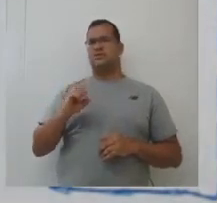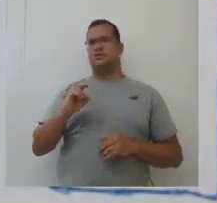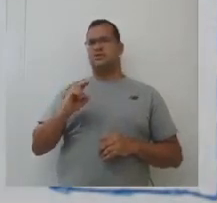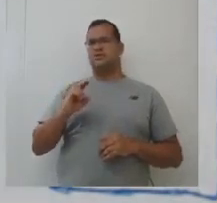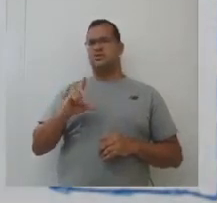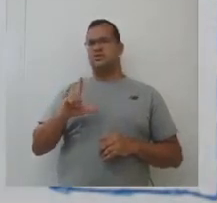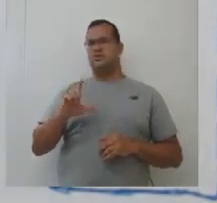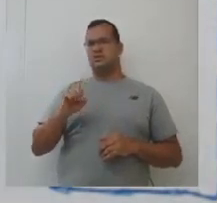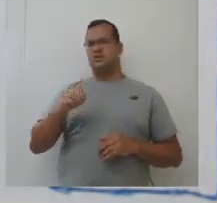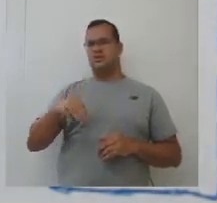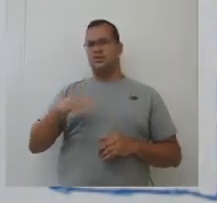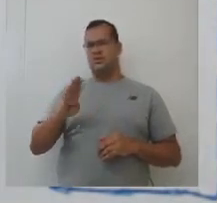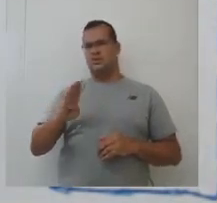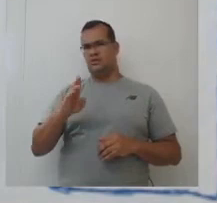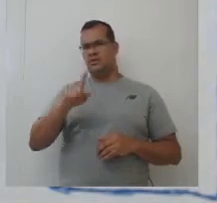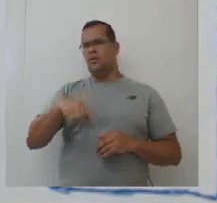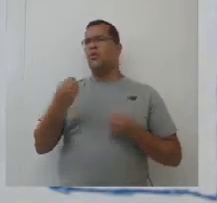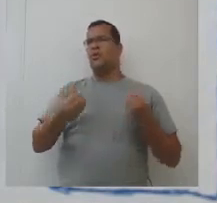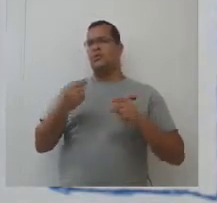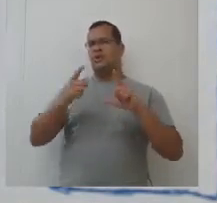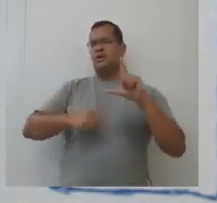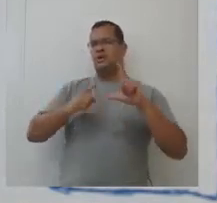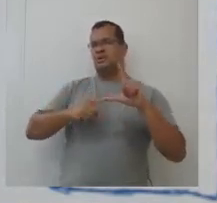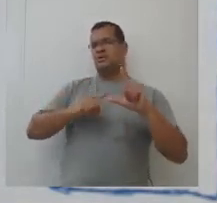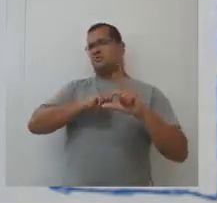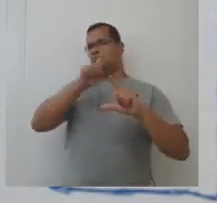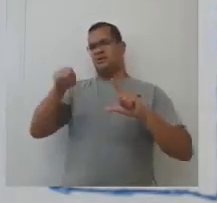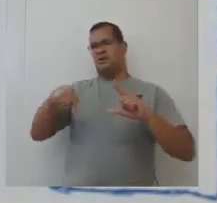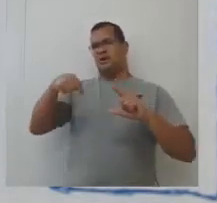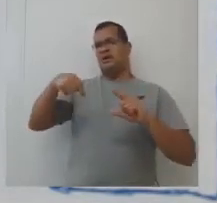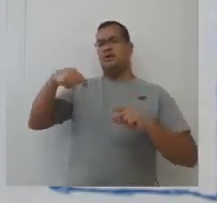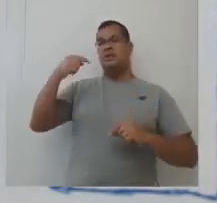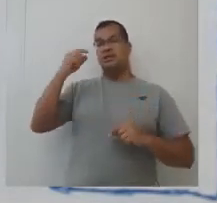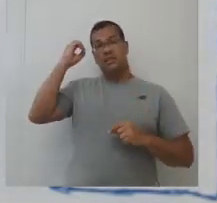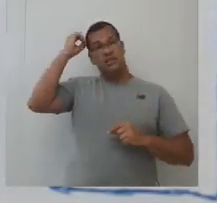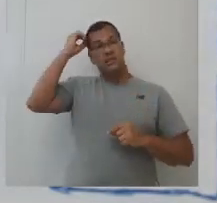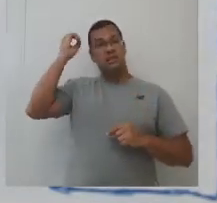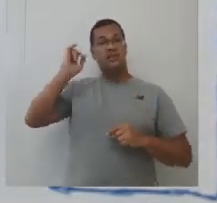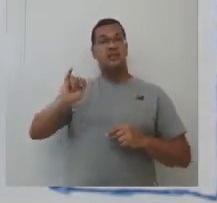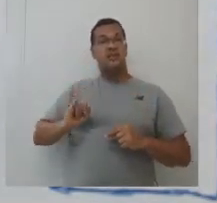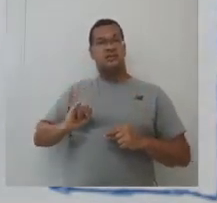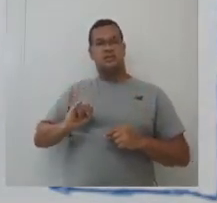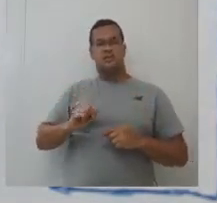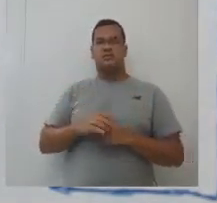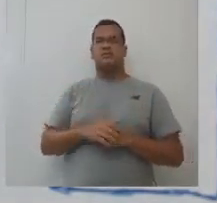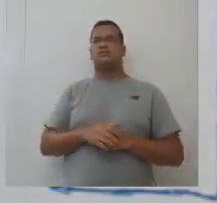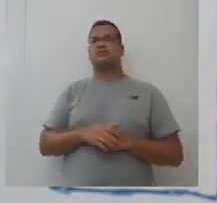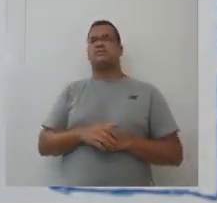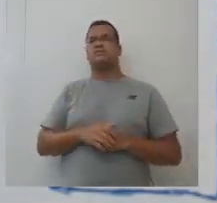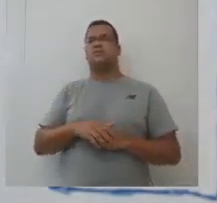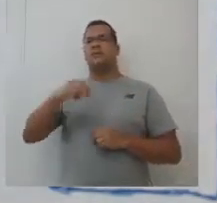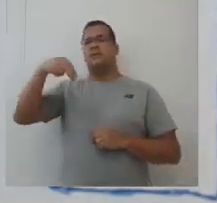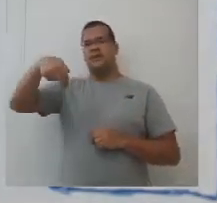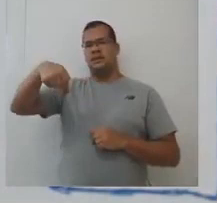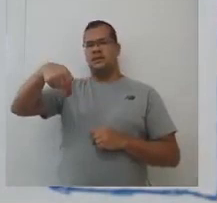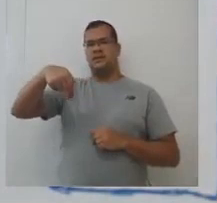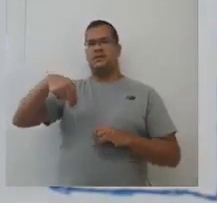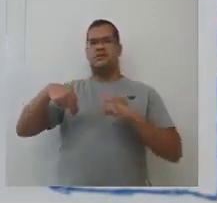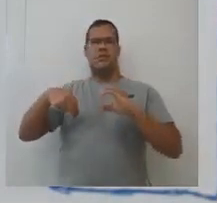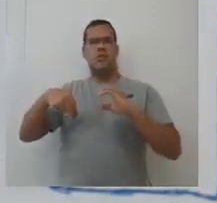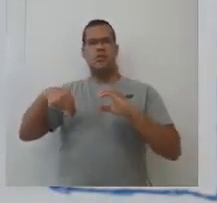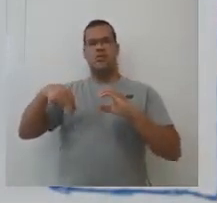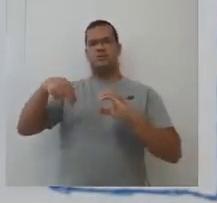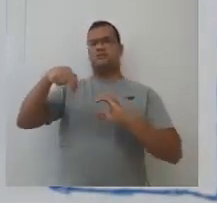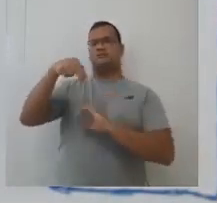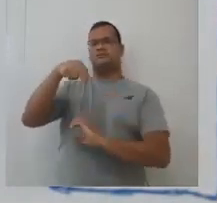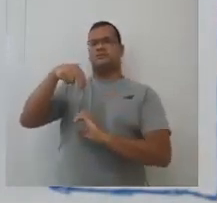que a gente vai simbolizar Newton? N. Qual é a letra que a gente vai simbolizar